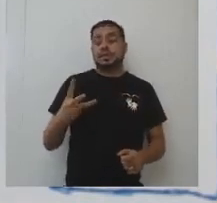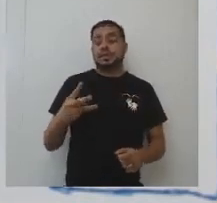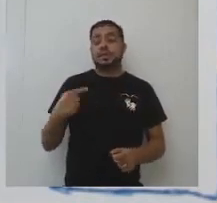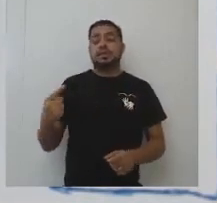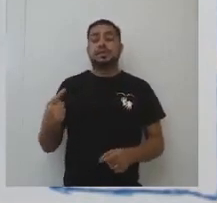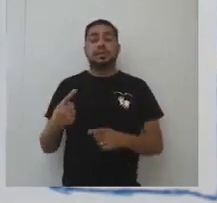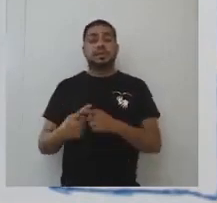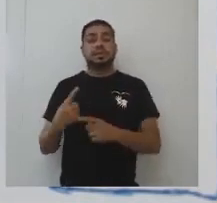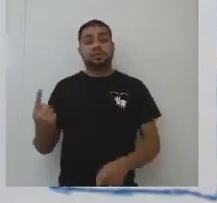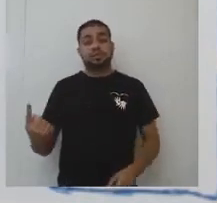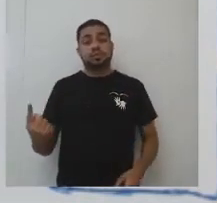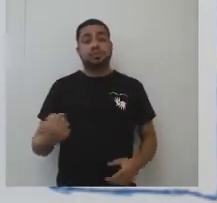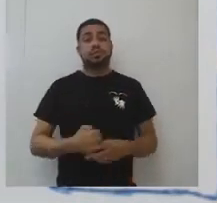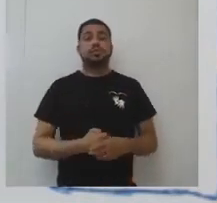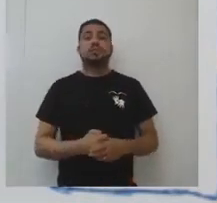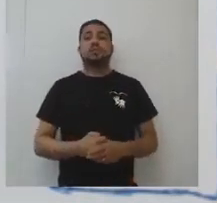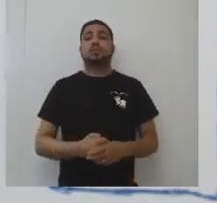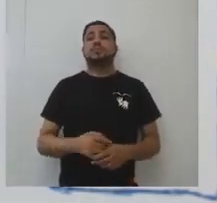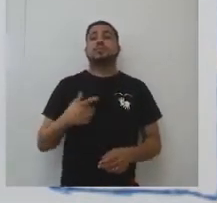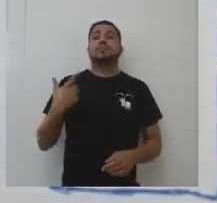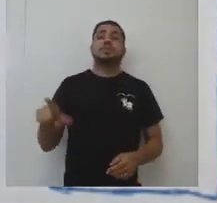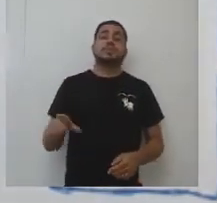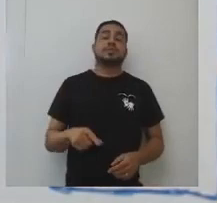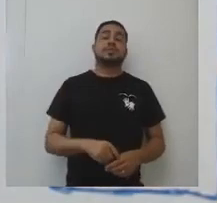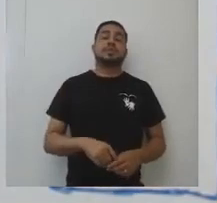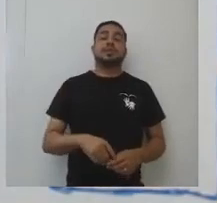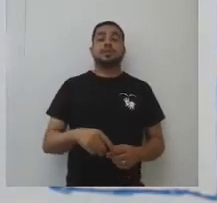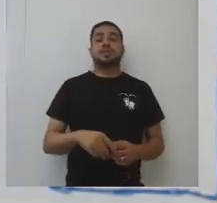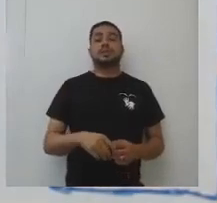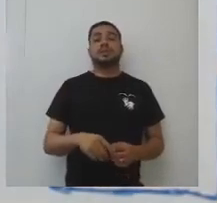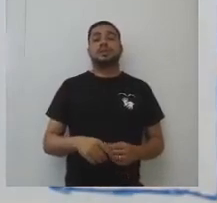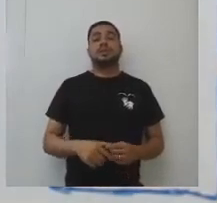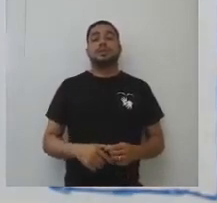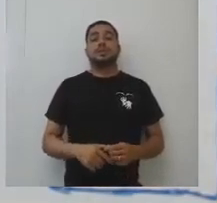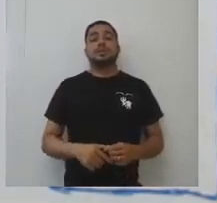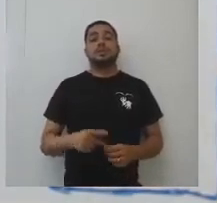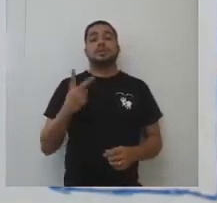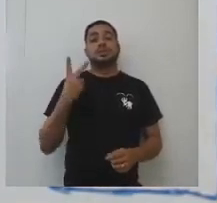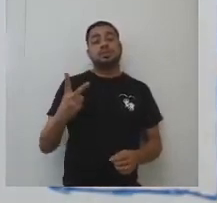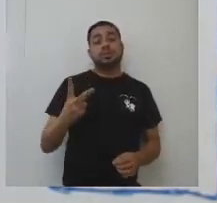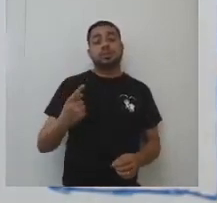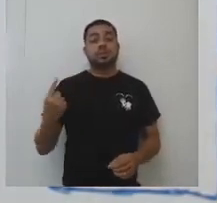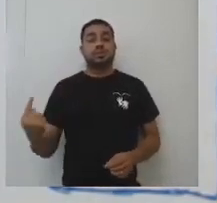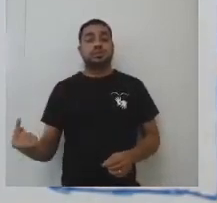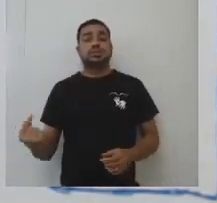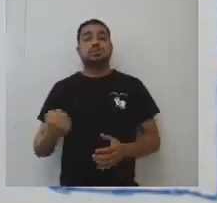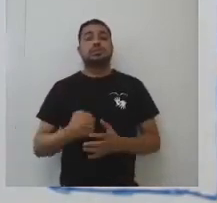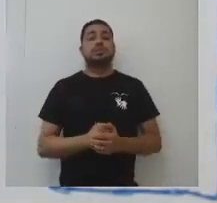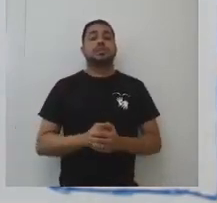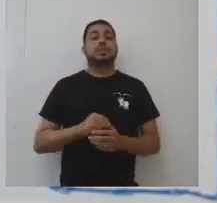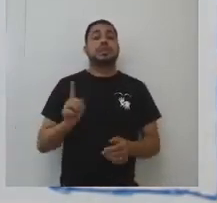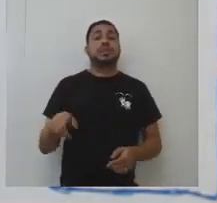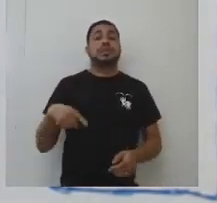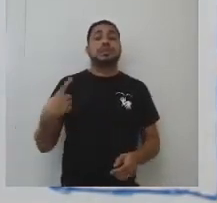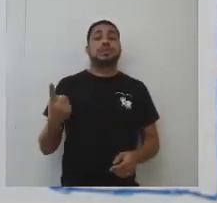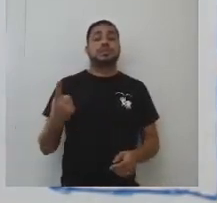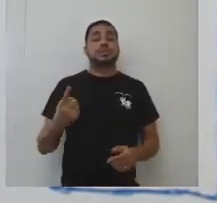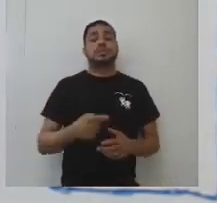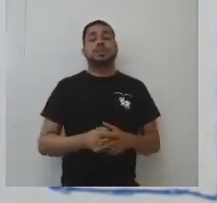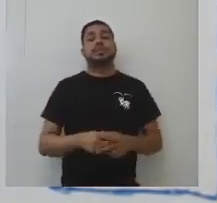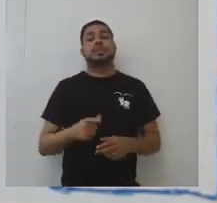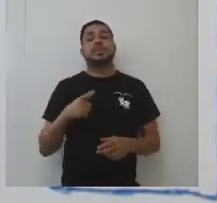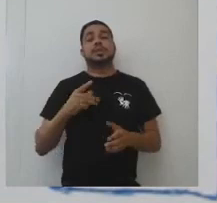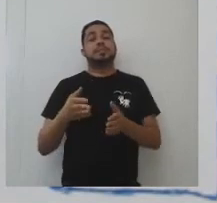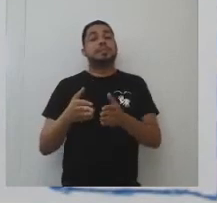1. Essa outra força é a força de 2 em 1. E essa, abençoado, é o que